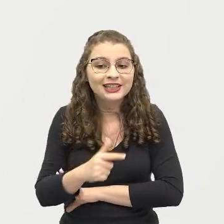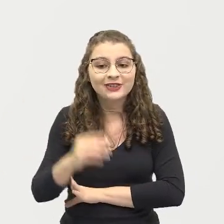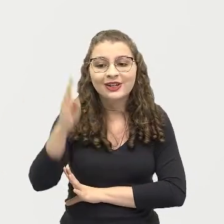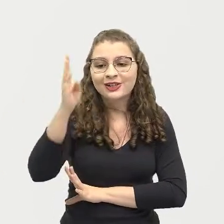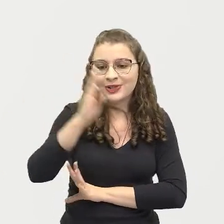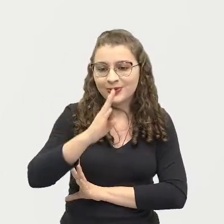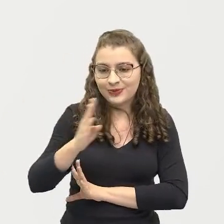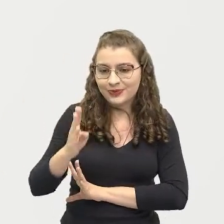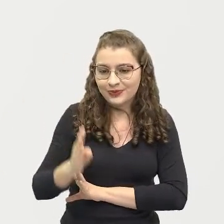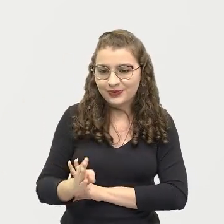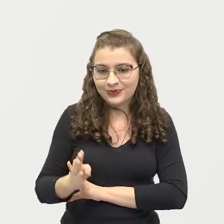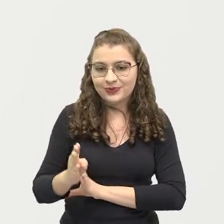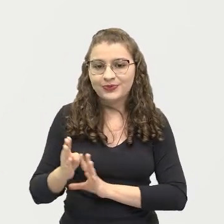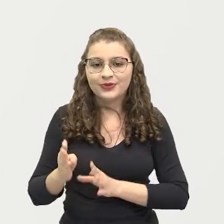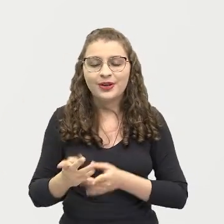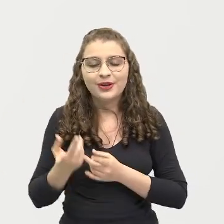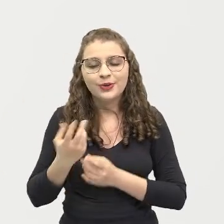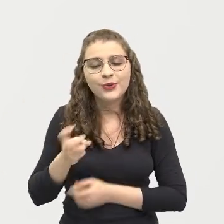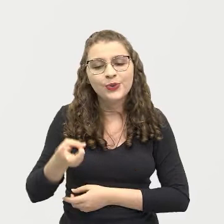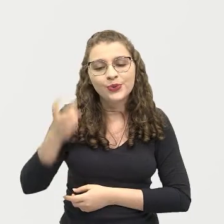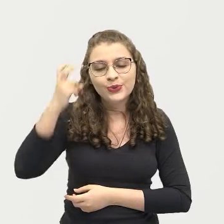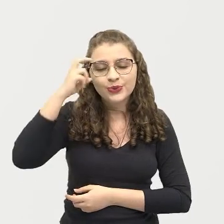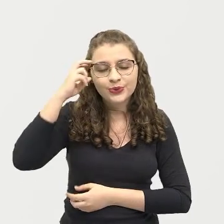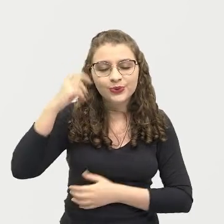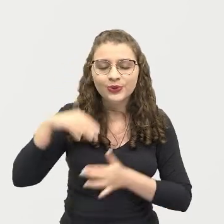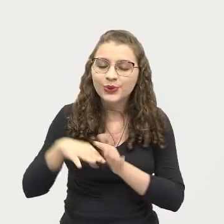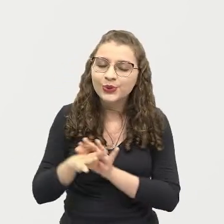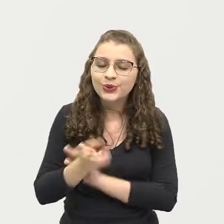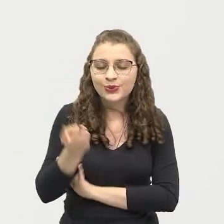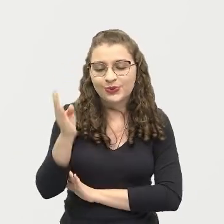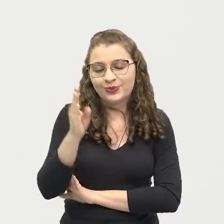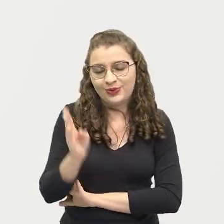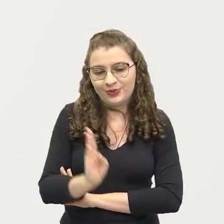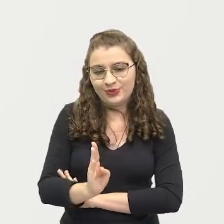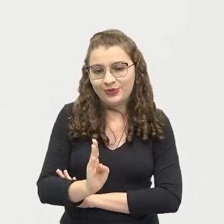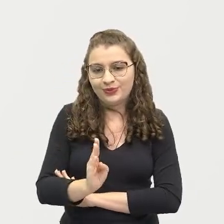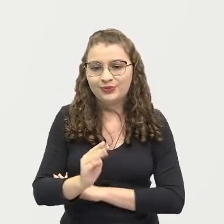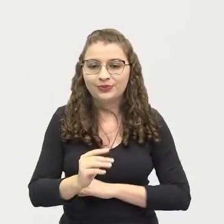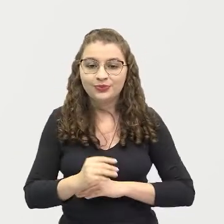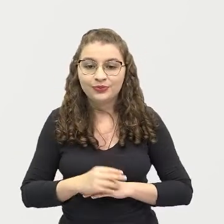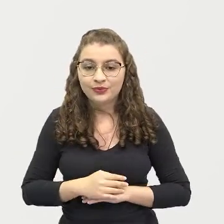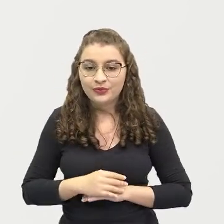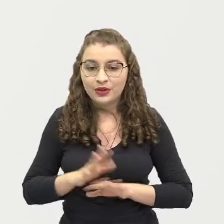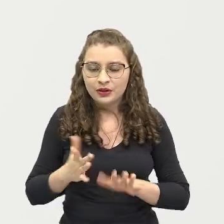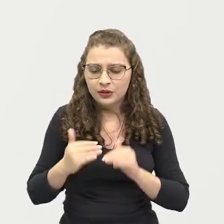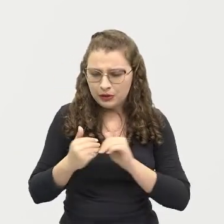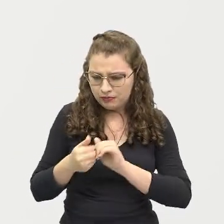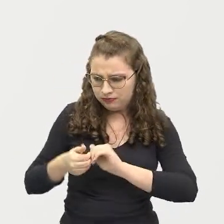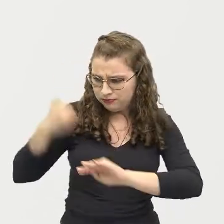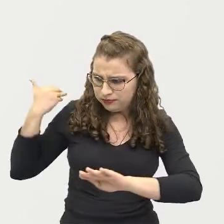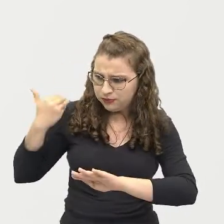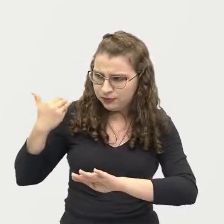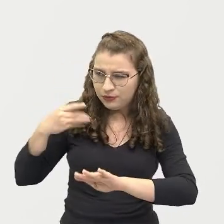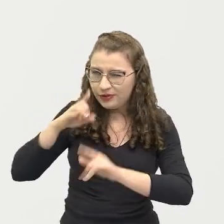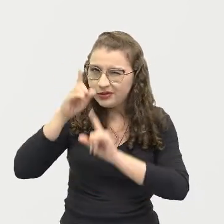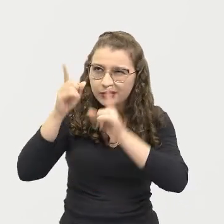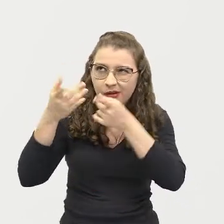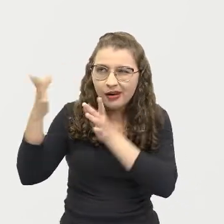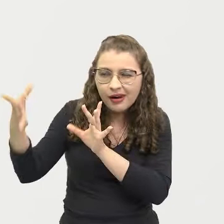brasileira, a linguagem do Brasil, o folclore brasileiro, eles vão pegar essa ruptura somente como